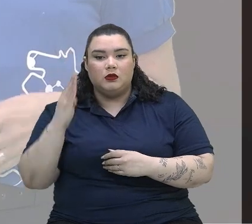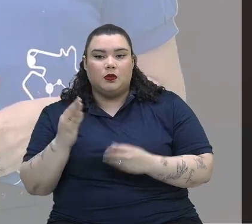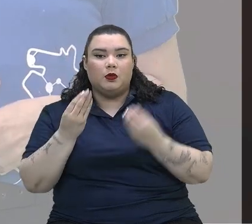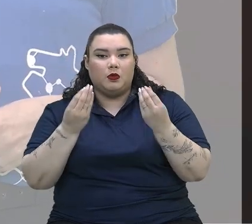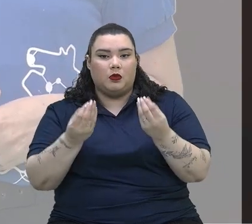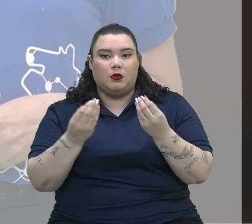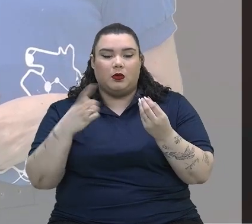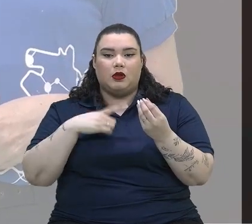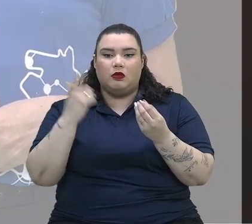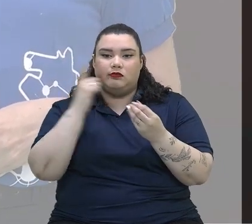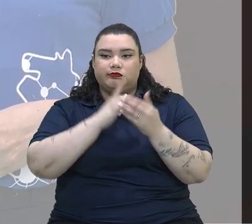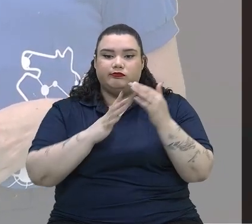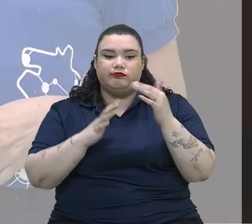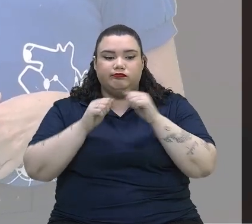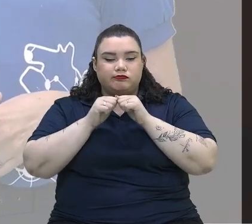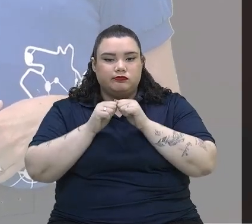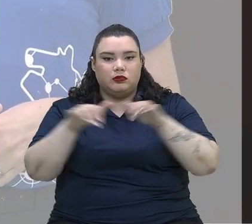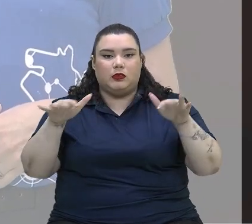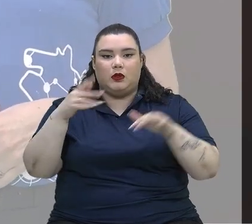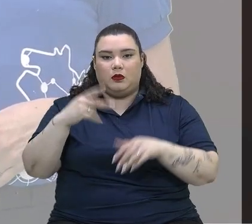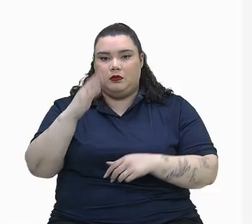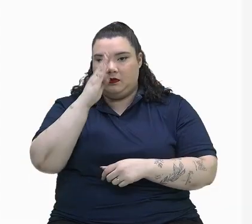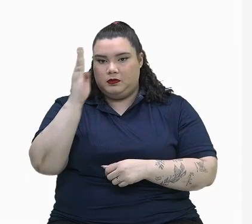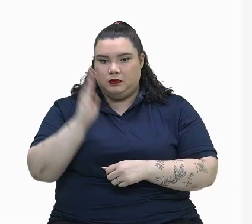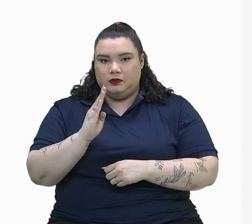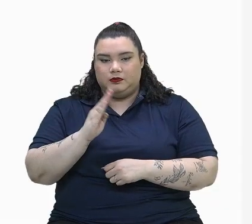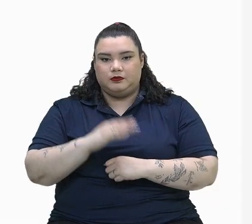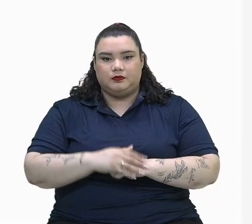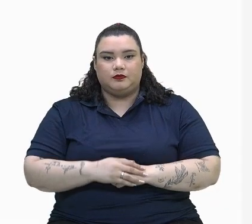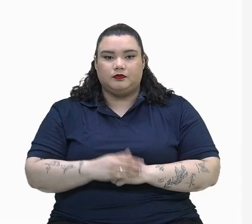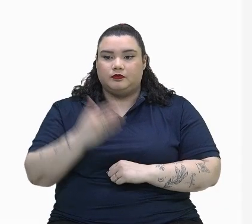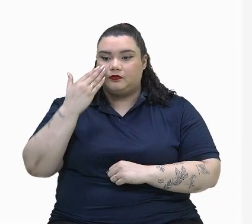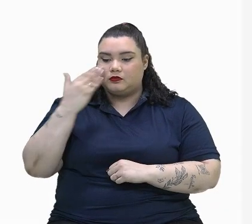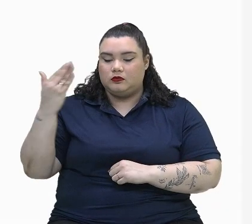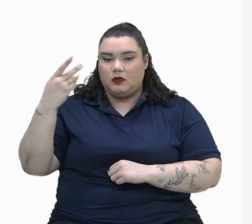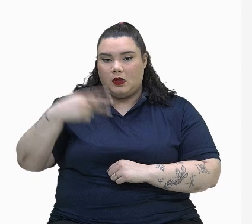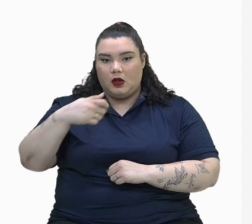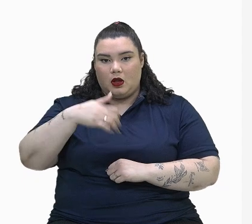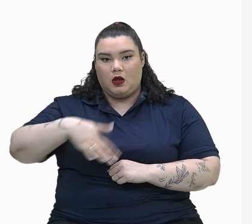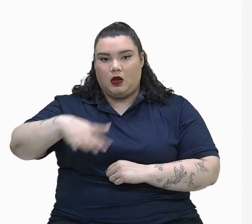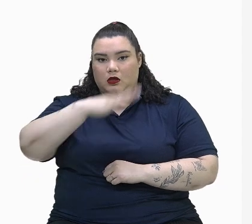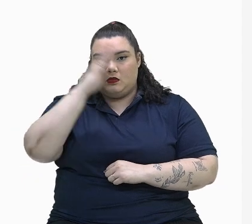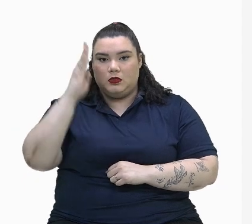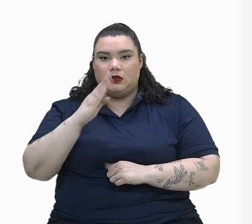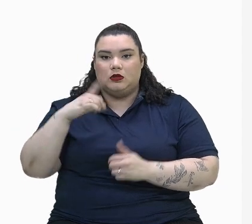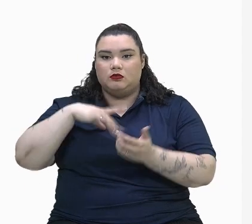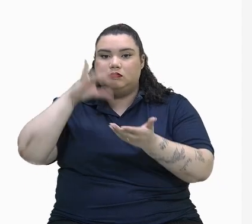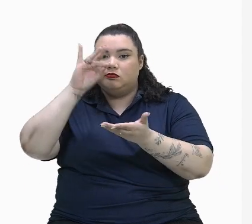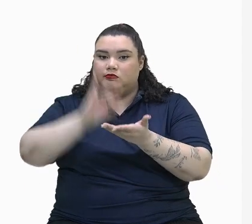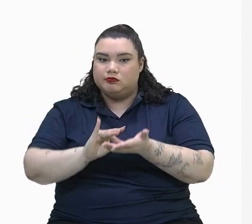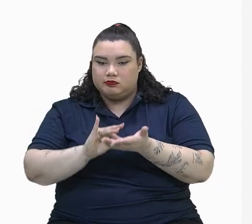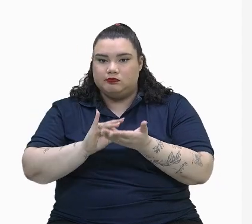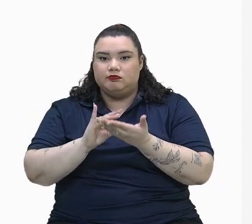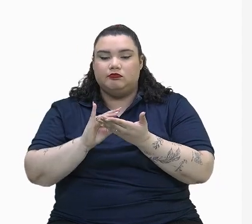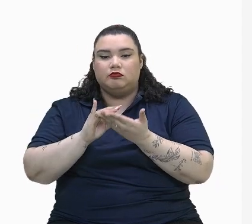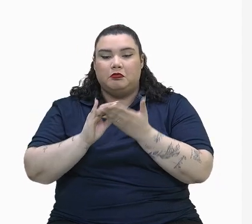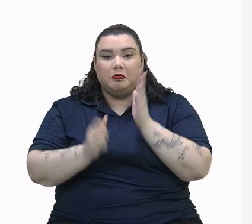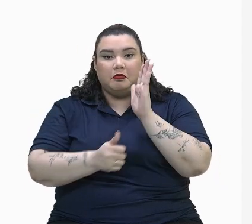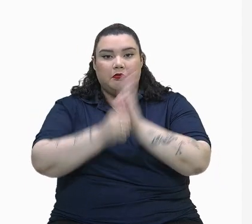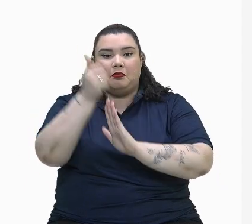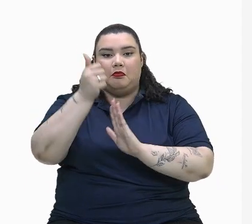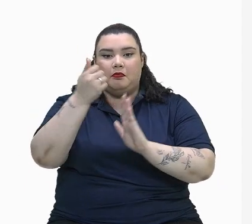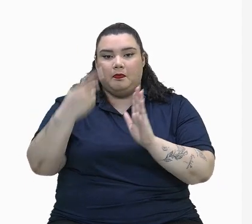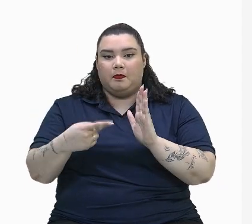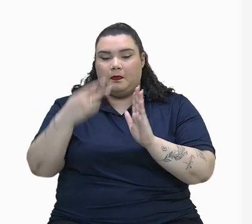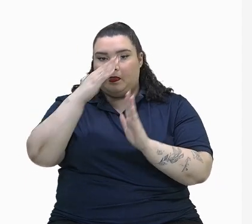vai atingir os brasileiros? A indústria cultural no Brasil, ela se consolida pela primeira